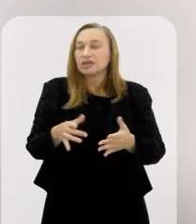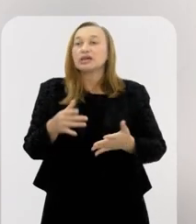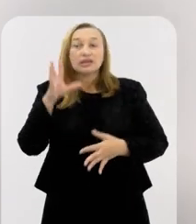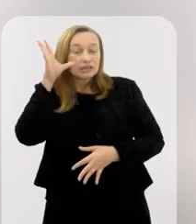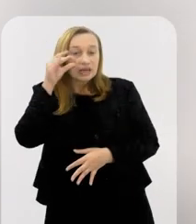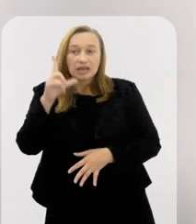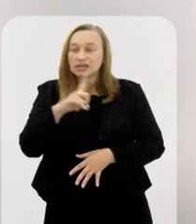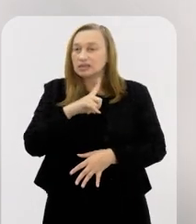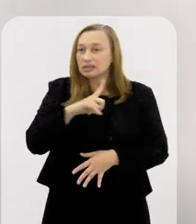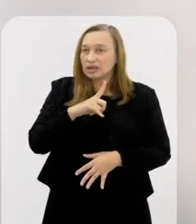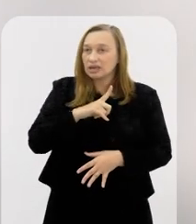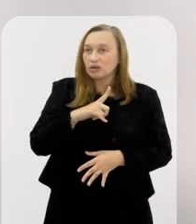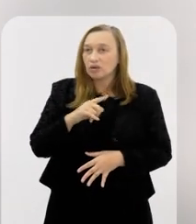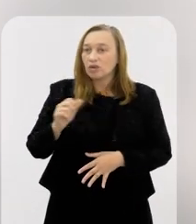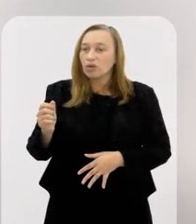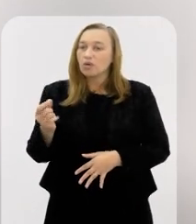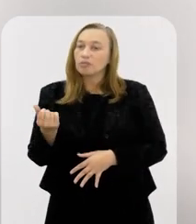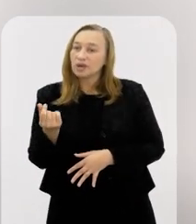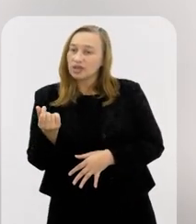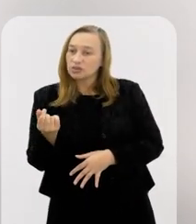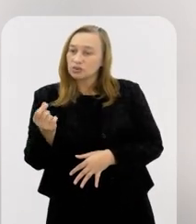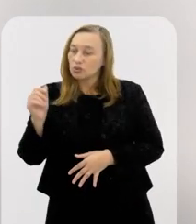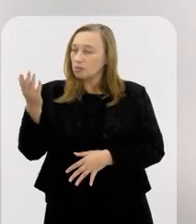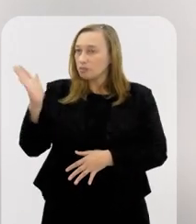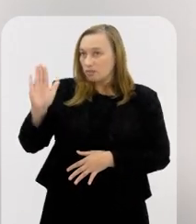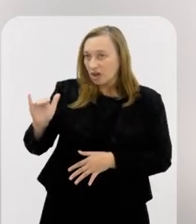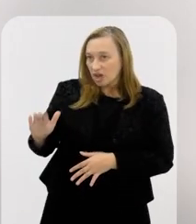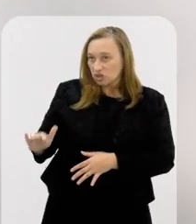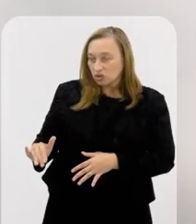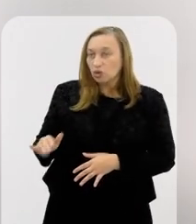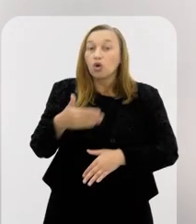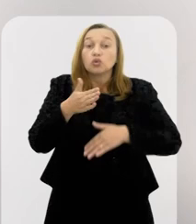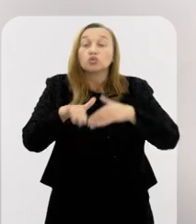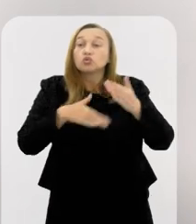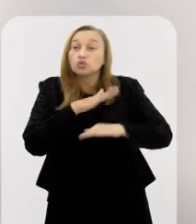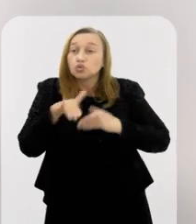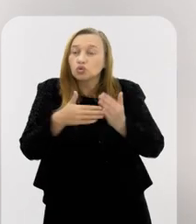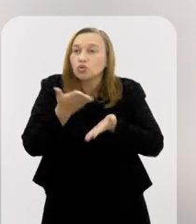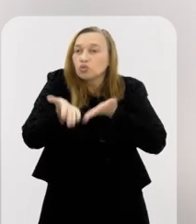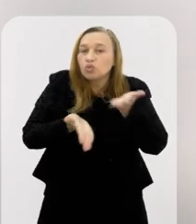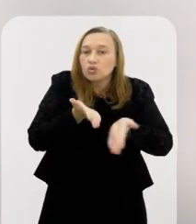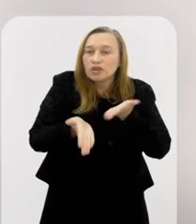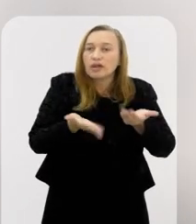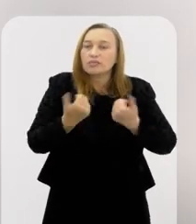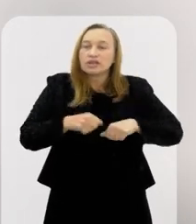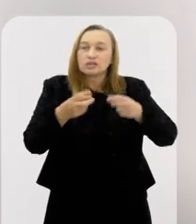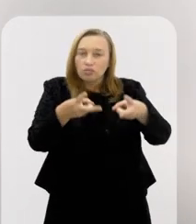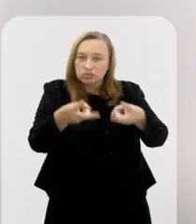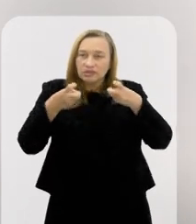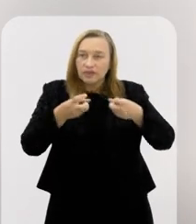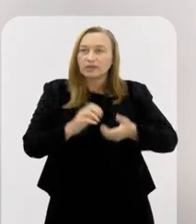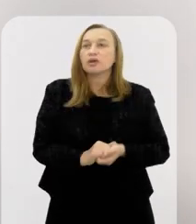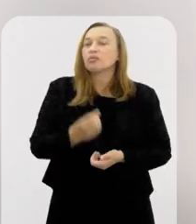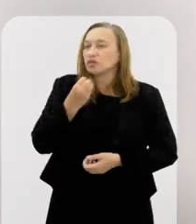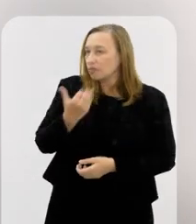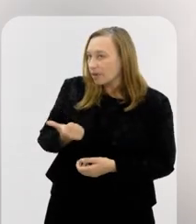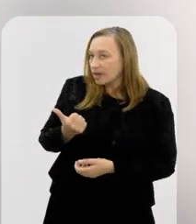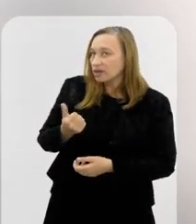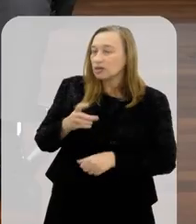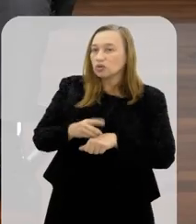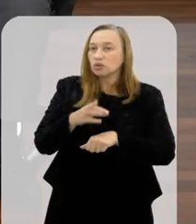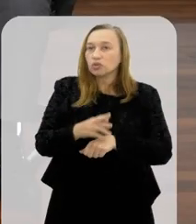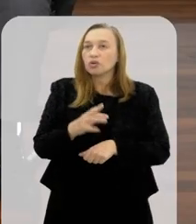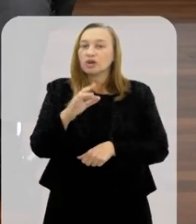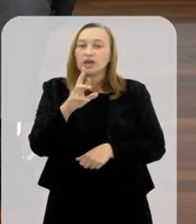forma também por conta de promoções mas obviamente que todo cuidado que cerca todas essas transações tem que ser observado muito bem Dr